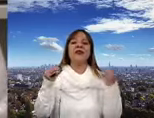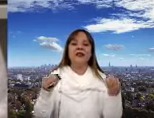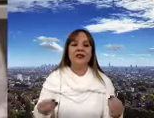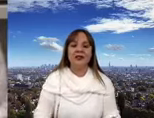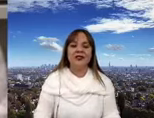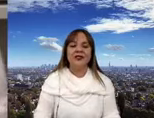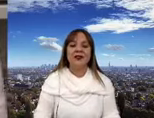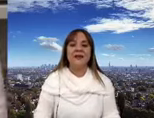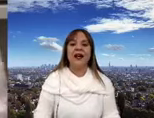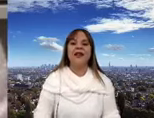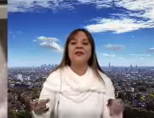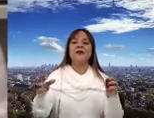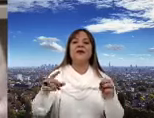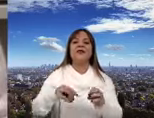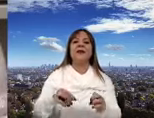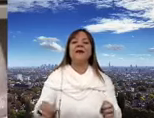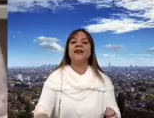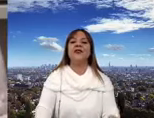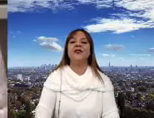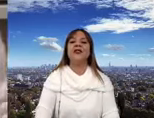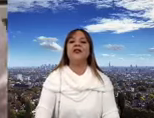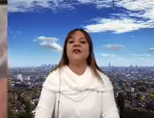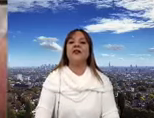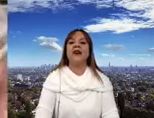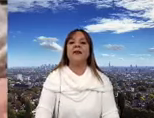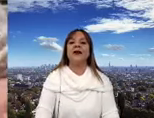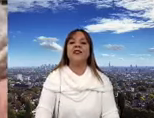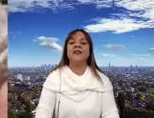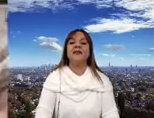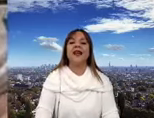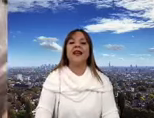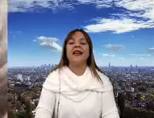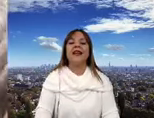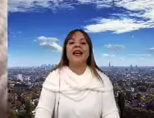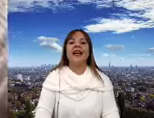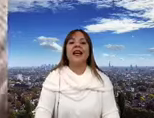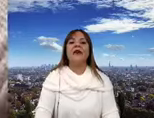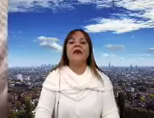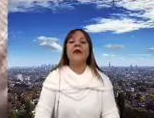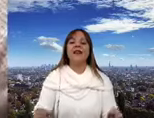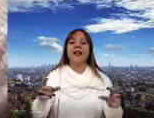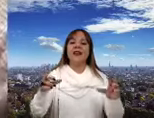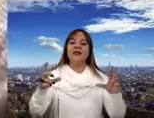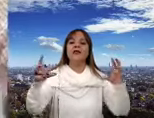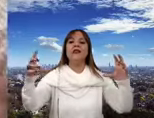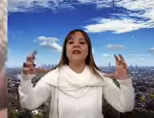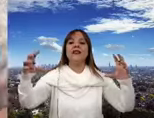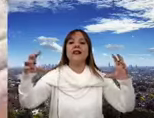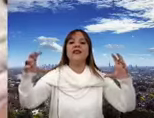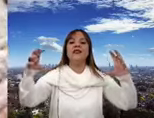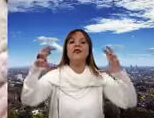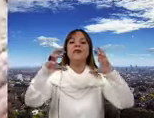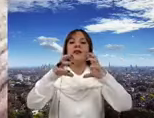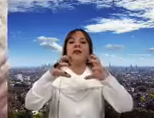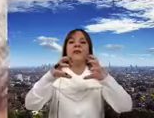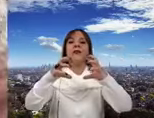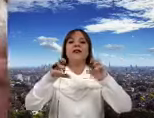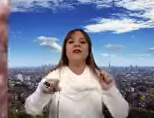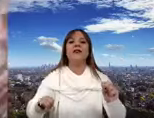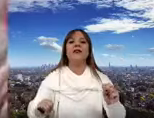Dia dos Namorados. Vamos mostrar a peça aí, o diretor vai colocar na imagem também. É um quadrinho, são dois, né, que se juntam e formam o